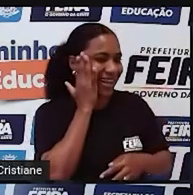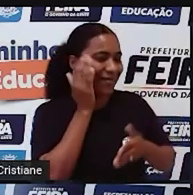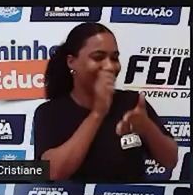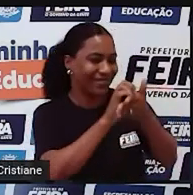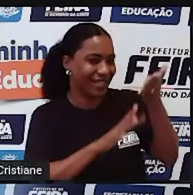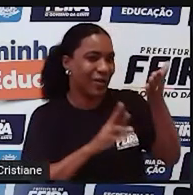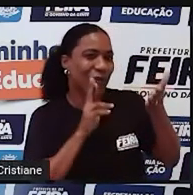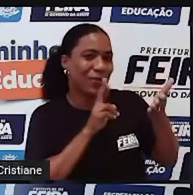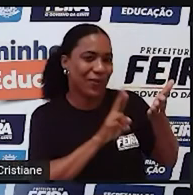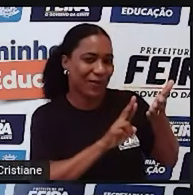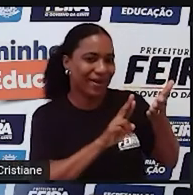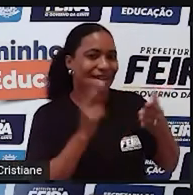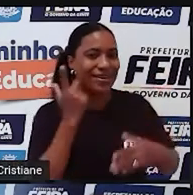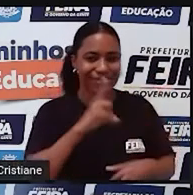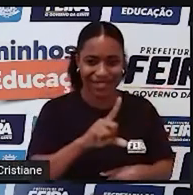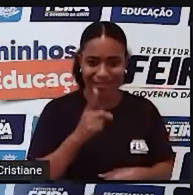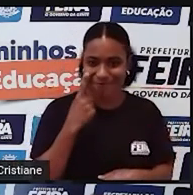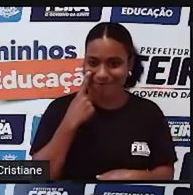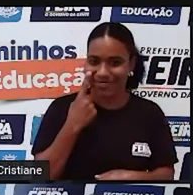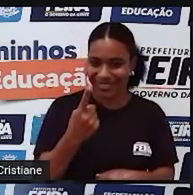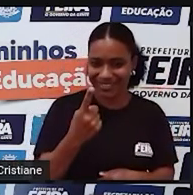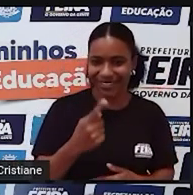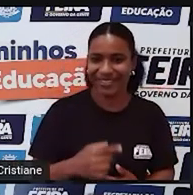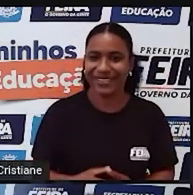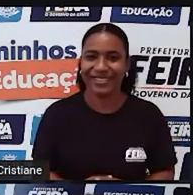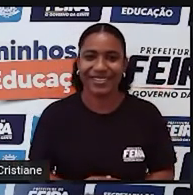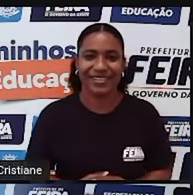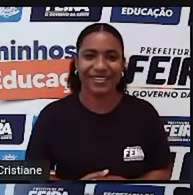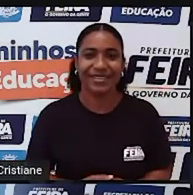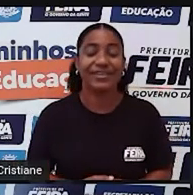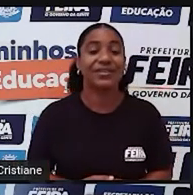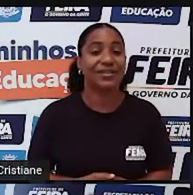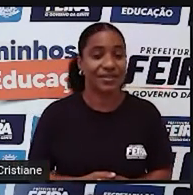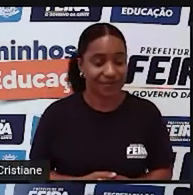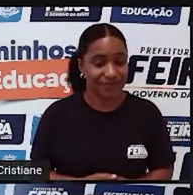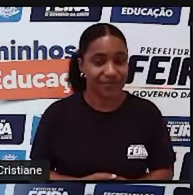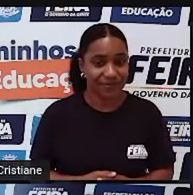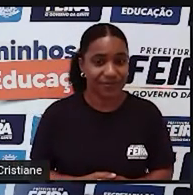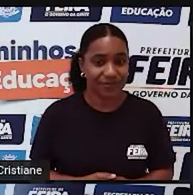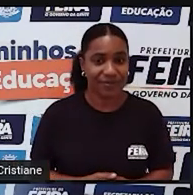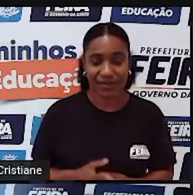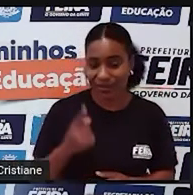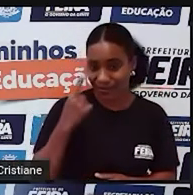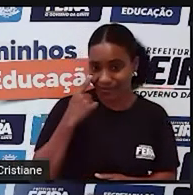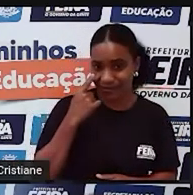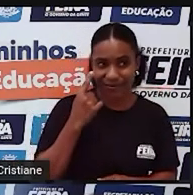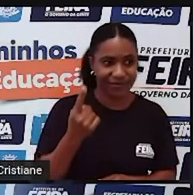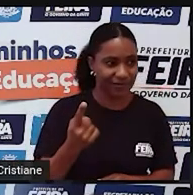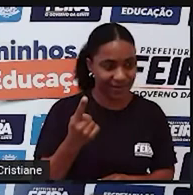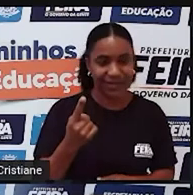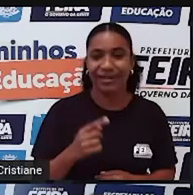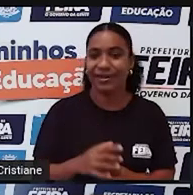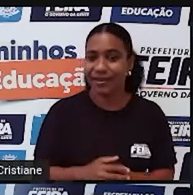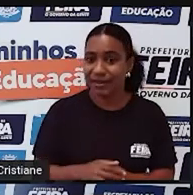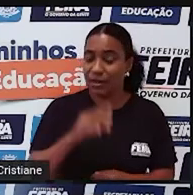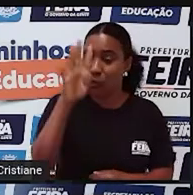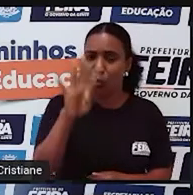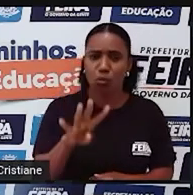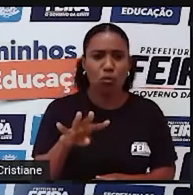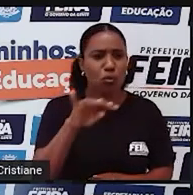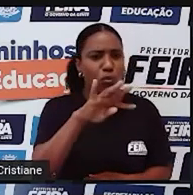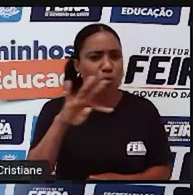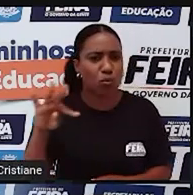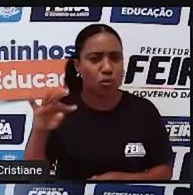go! So, vejam que aqui vocês têm, olha, algumas expressões